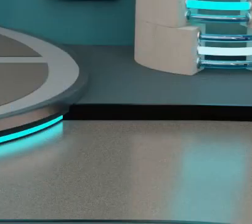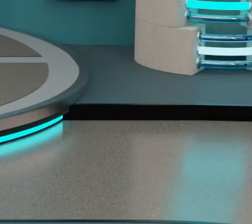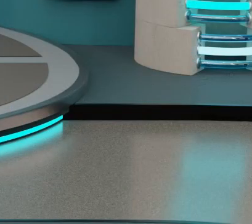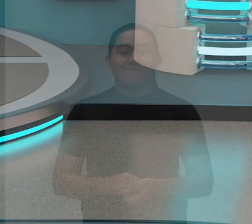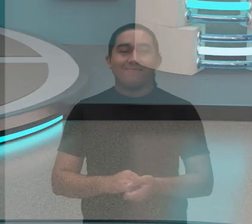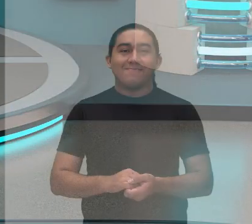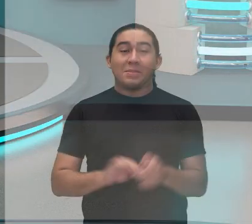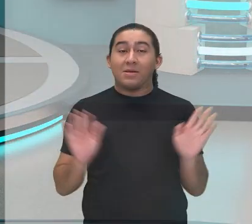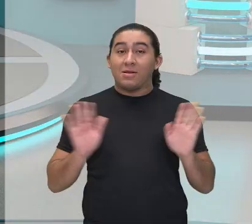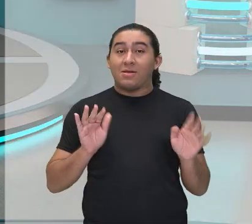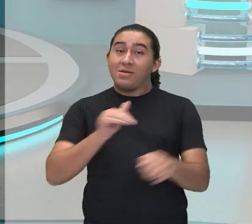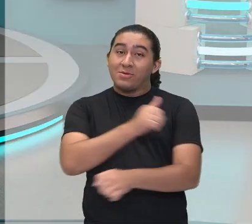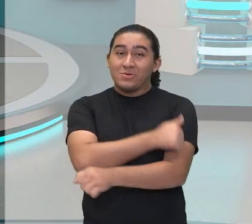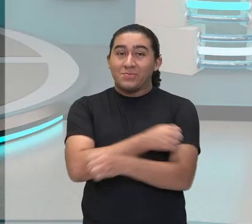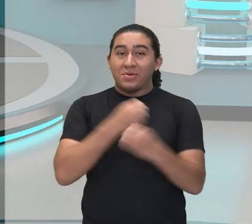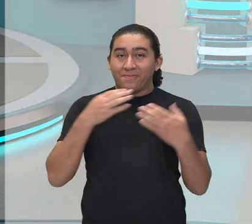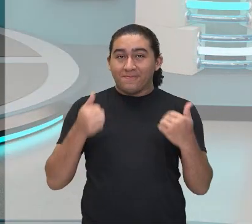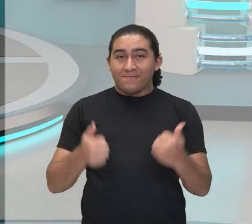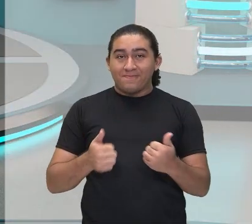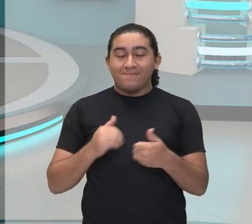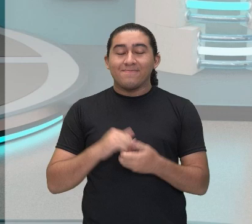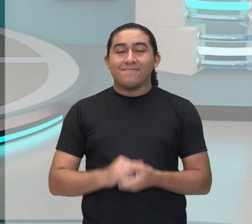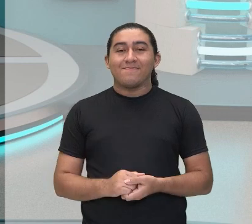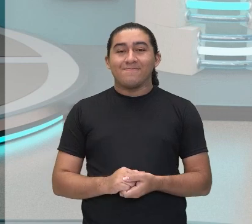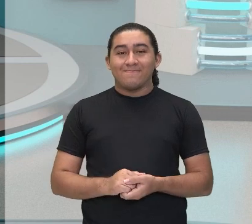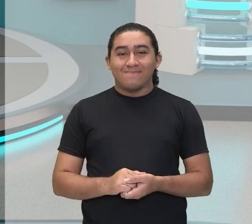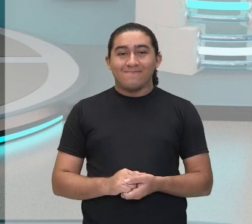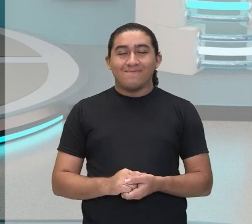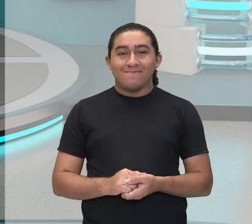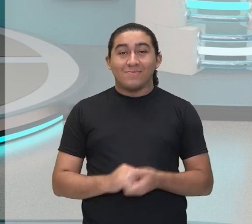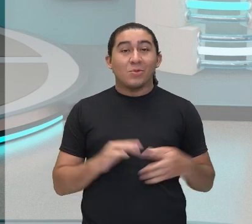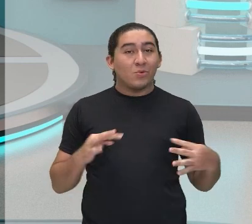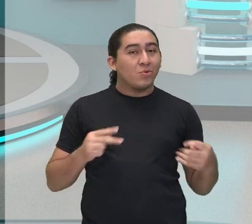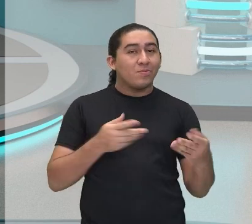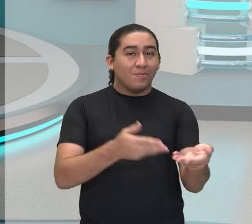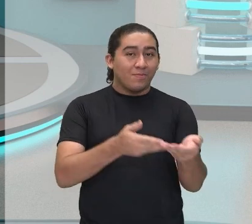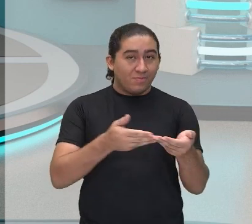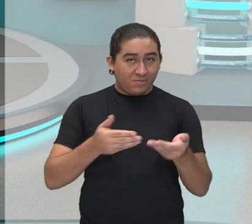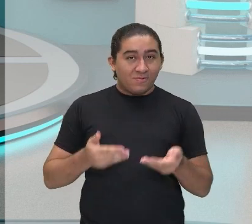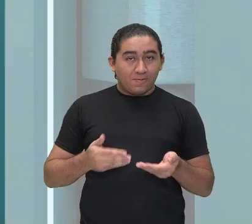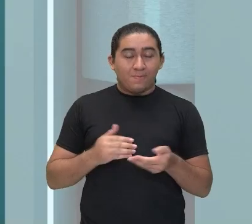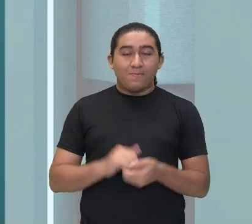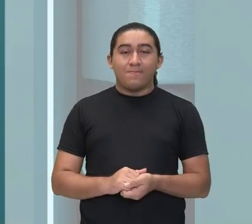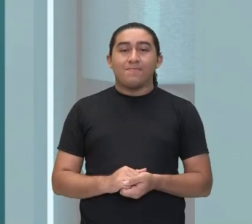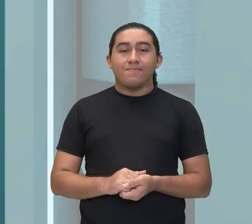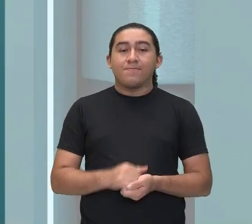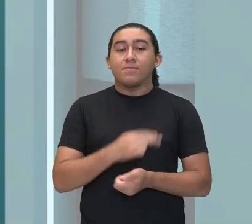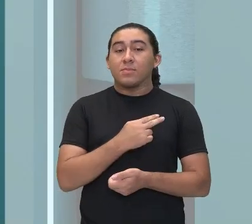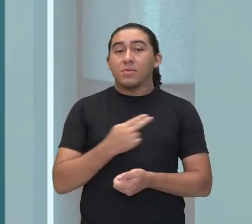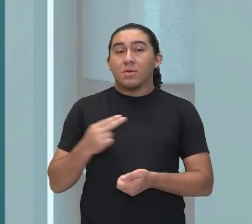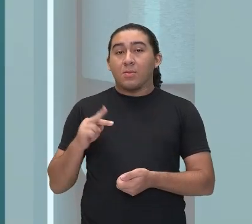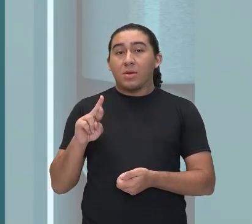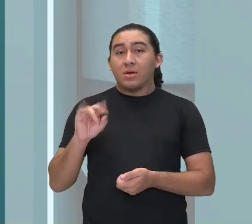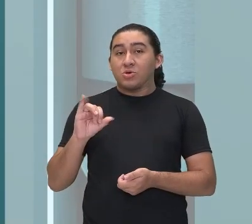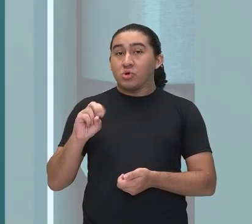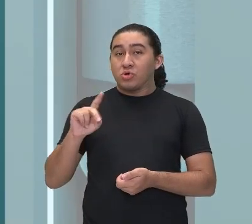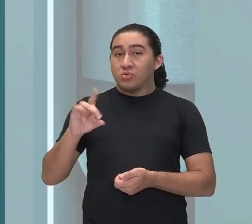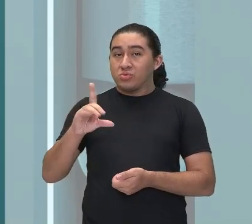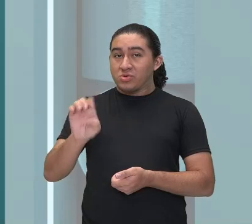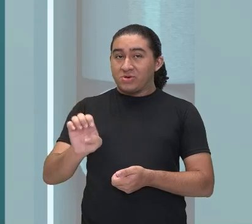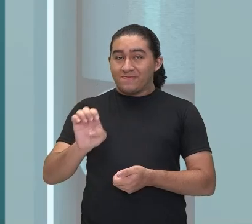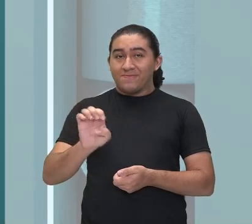Olá, queridos alunos, tudo bem com vocês? Sejam todos muito bem-vindos. Eu sou a professora